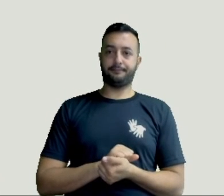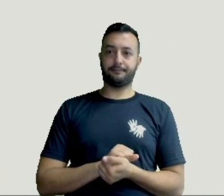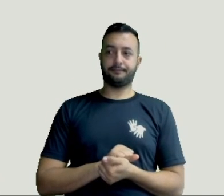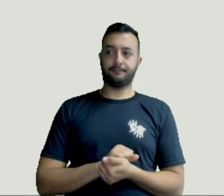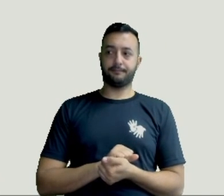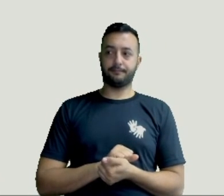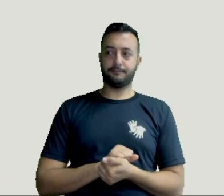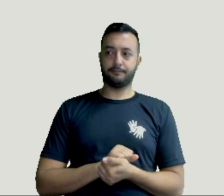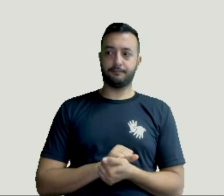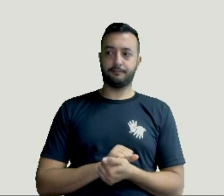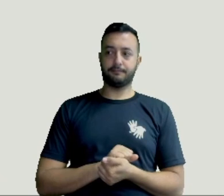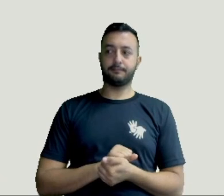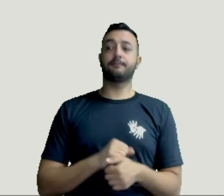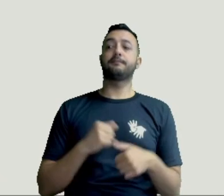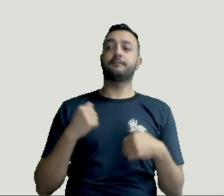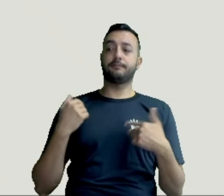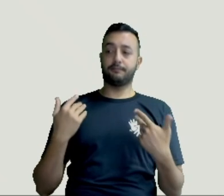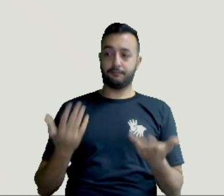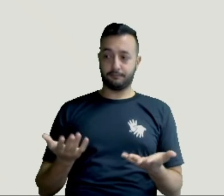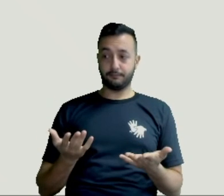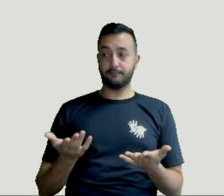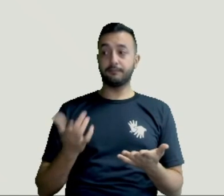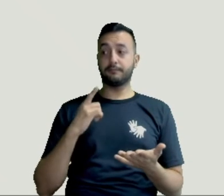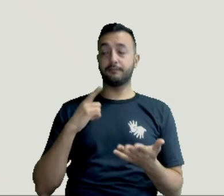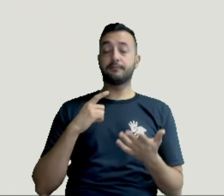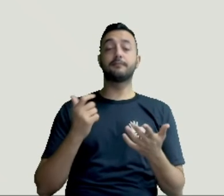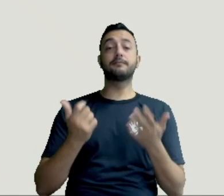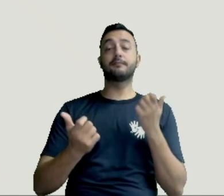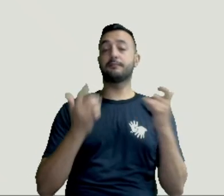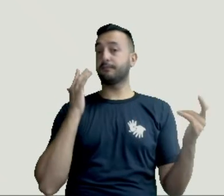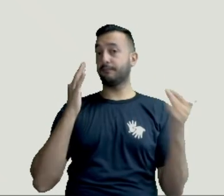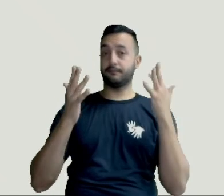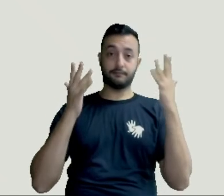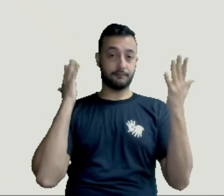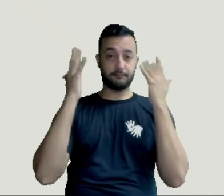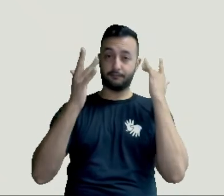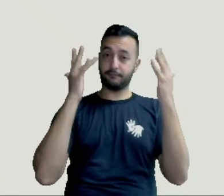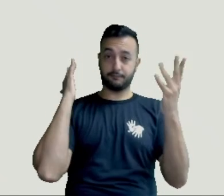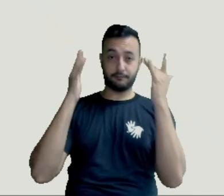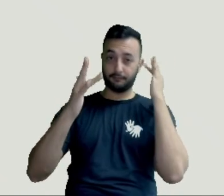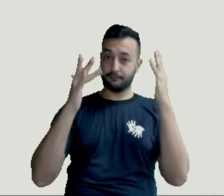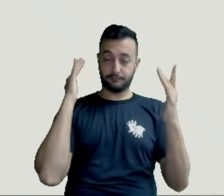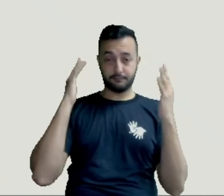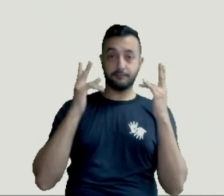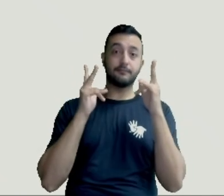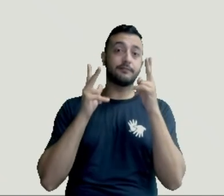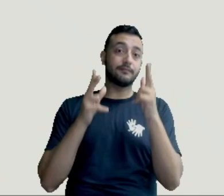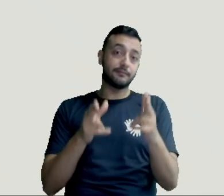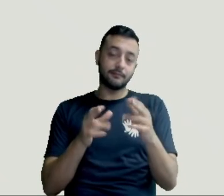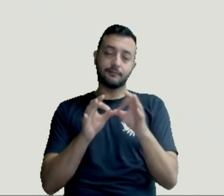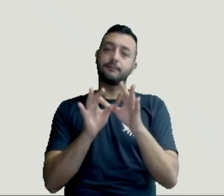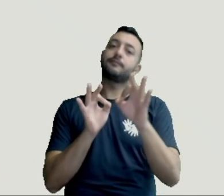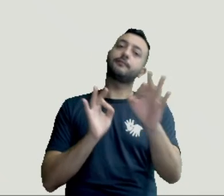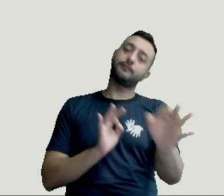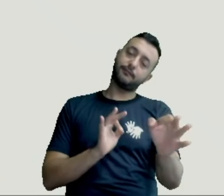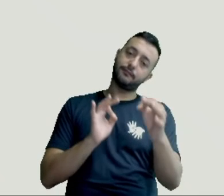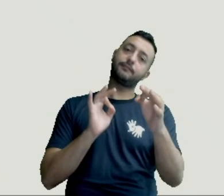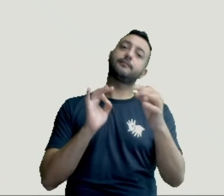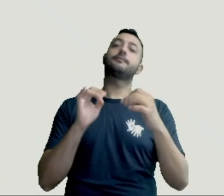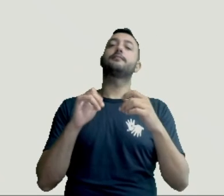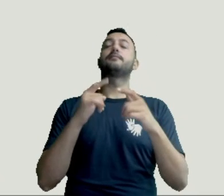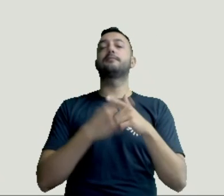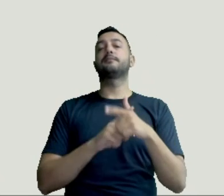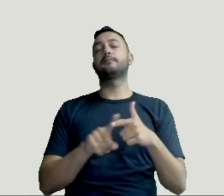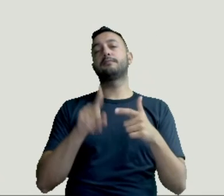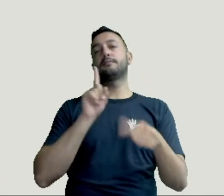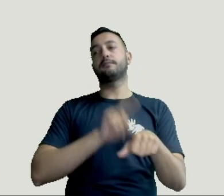ó, eu vou ter aqui velocidade média é igual a distância, variação da distância pelo tempo.